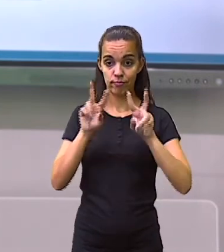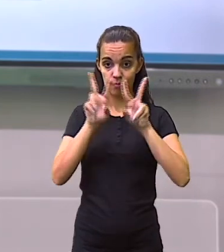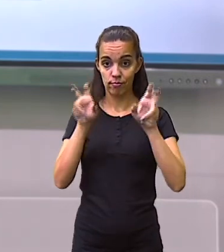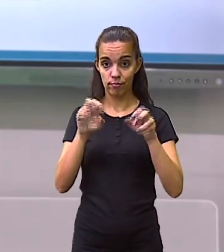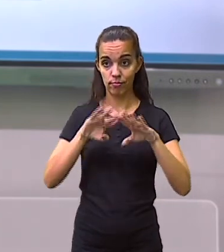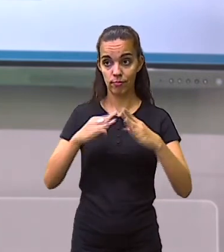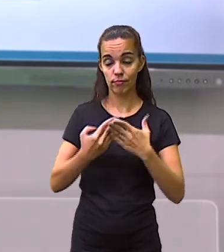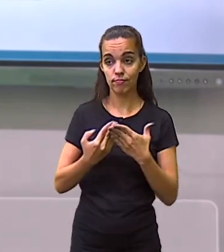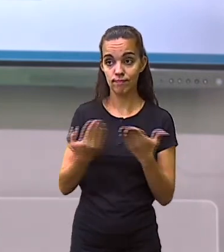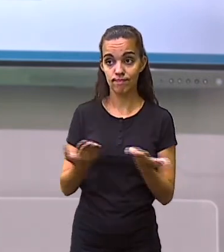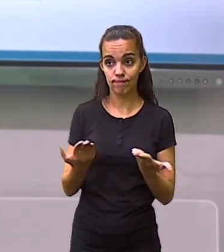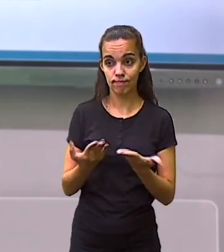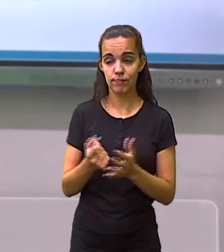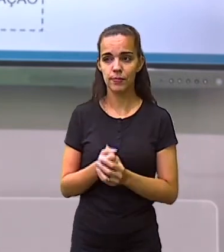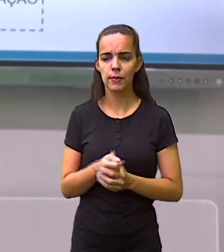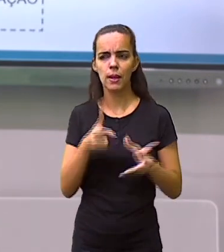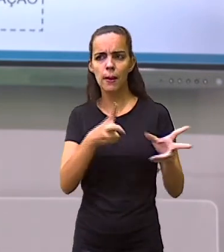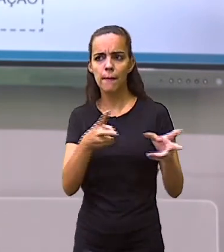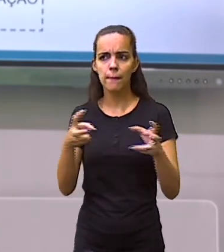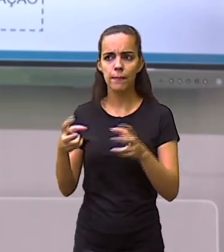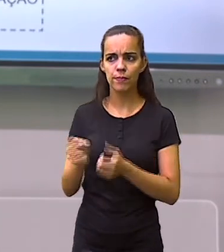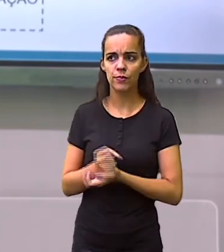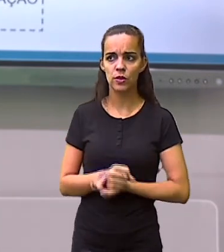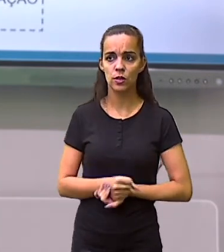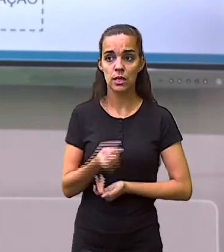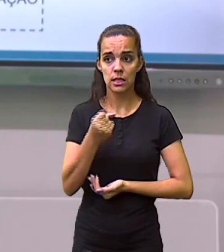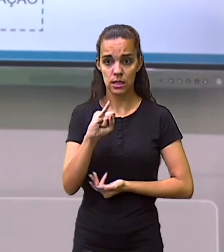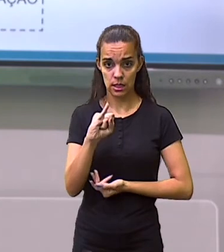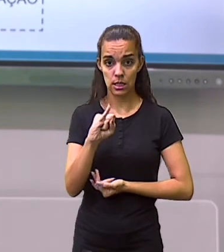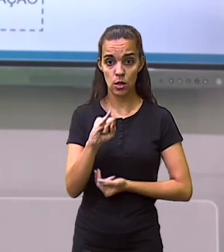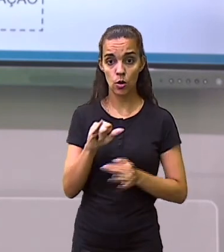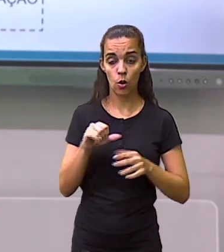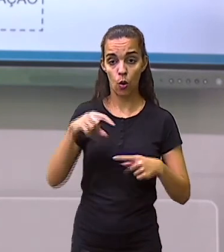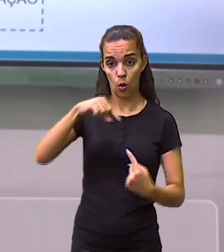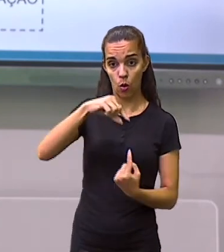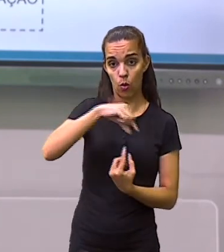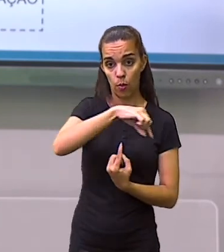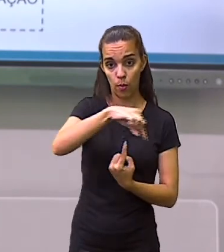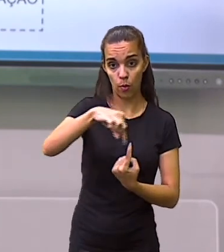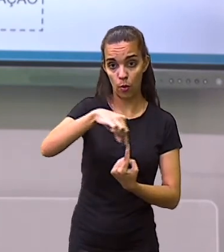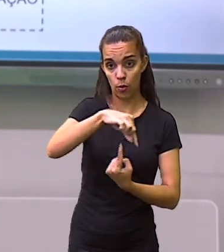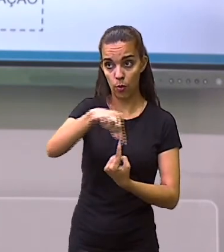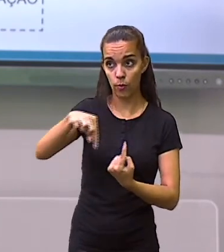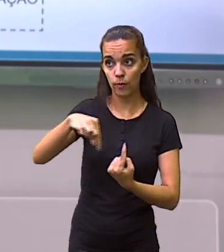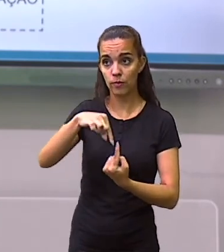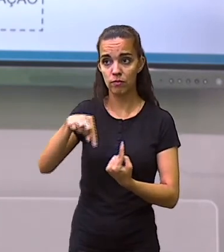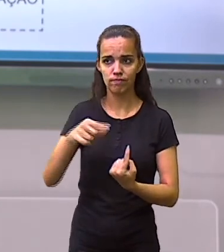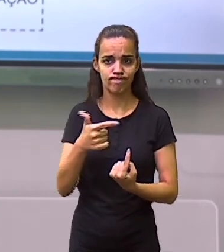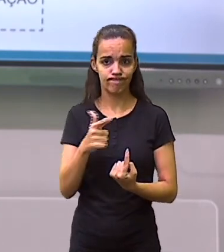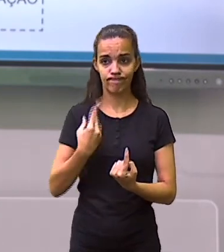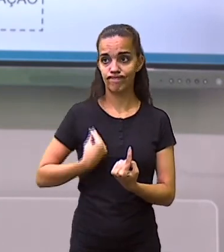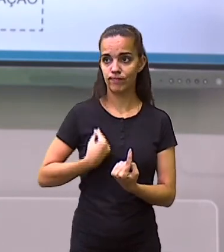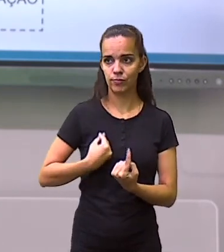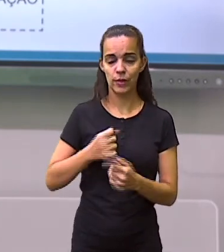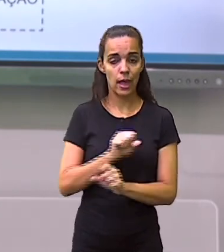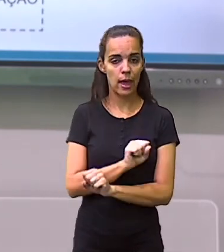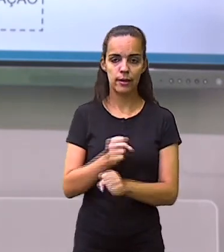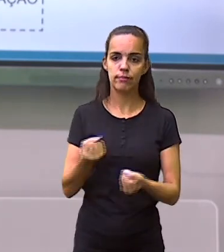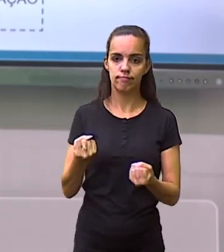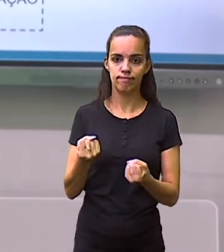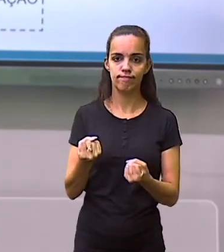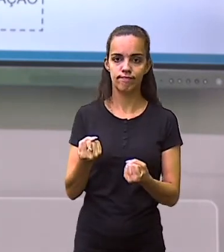desta aula, perceba que, se o movimento de rotação não existisse, não seria